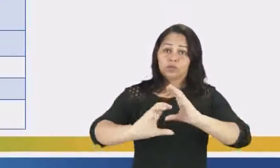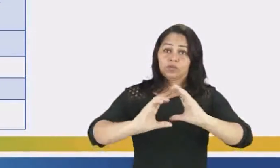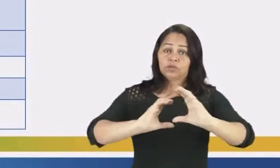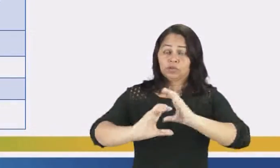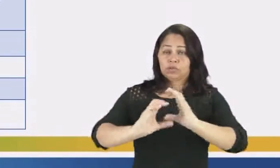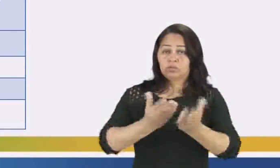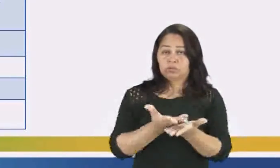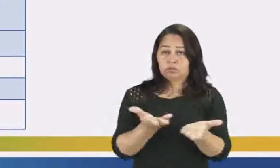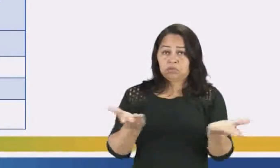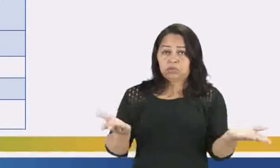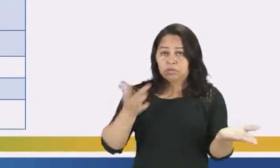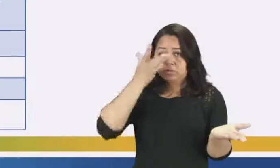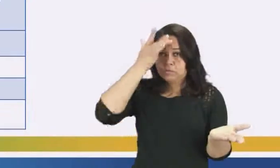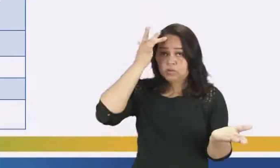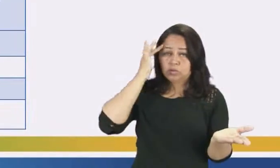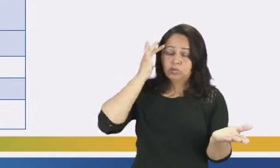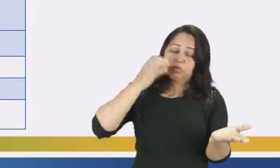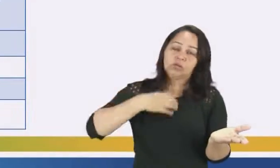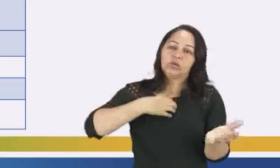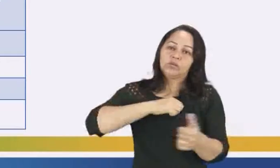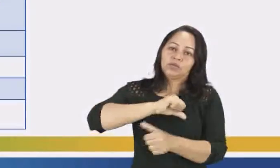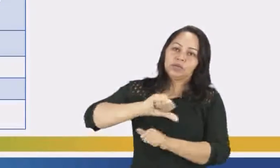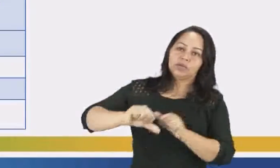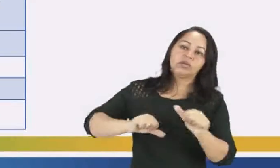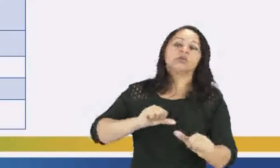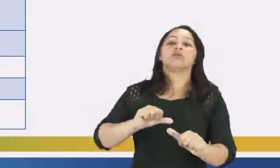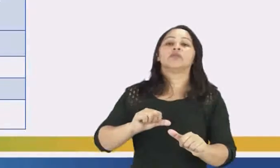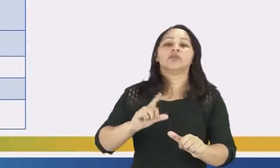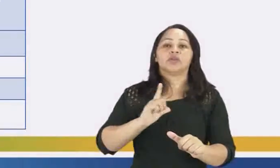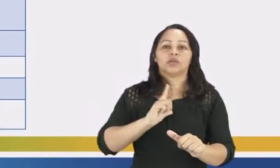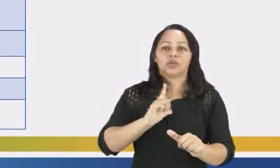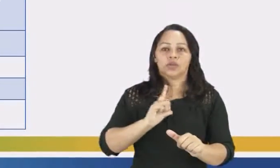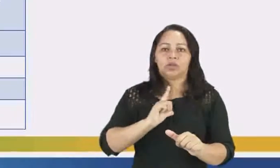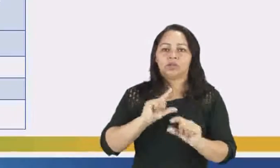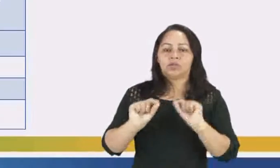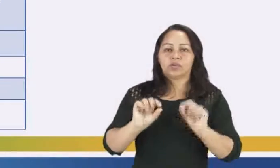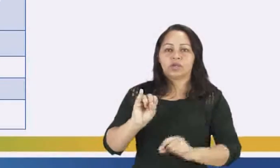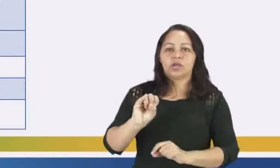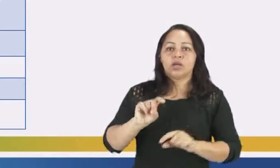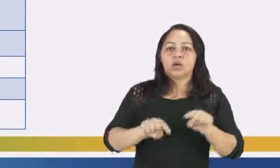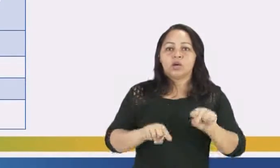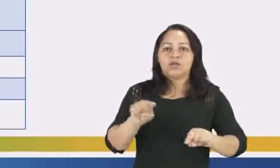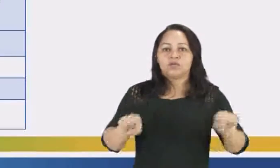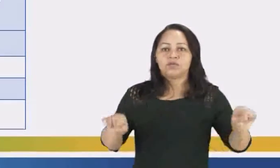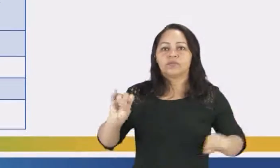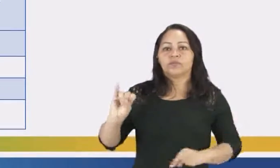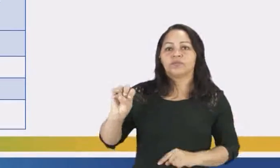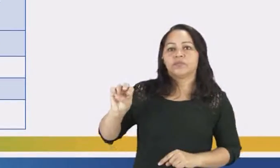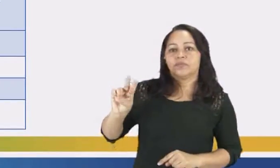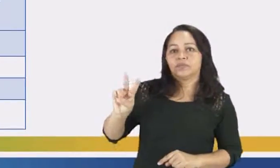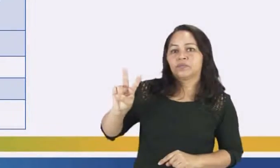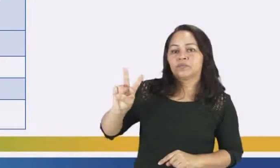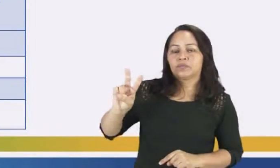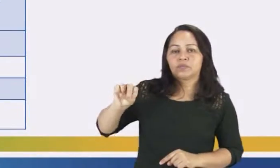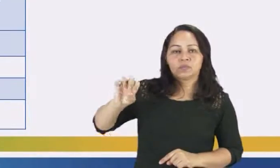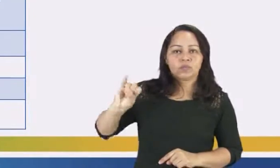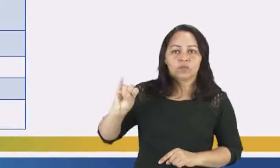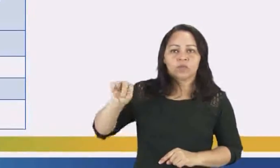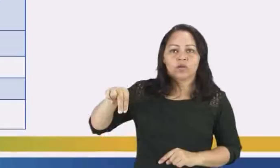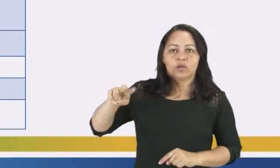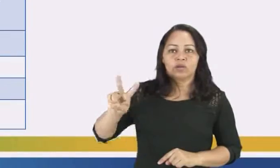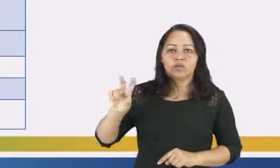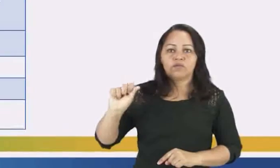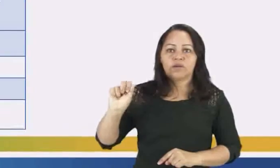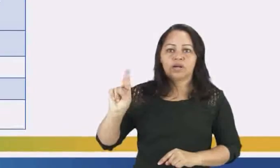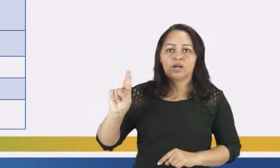ele vai mudando a sua forma, tá bom? E nós temos também o quê? Os invariáveis, também conhecido como os neutros,